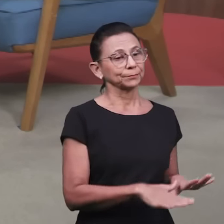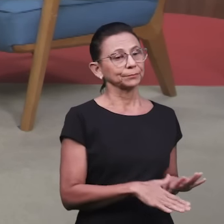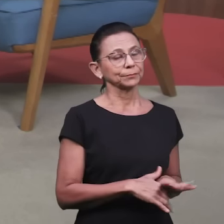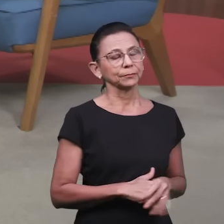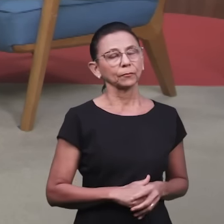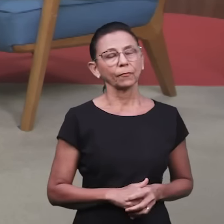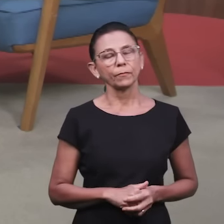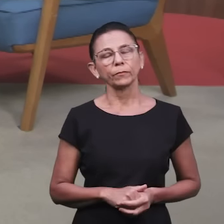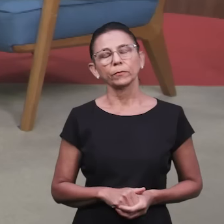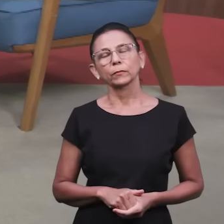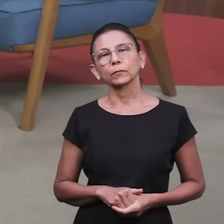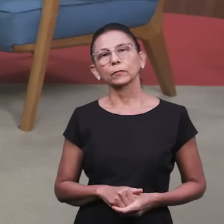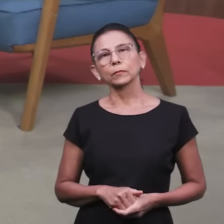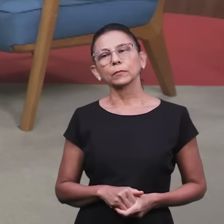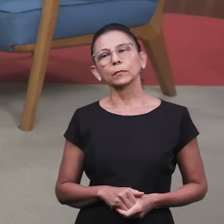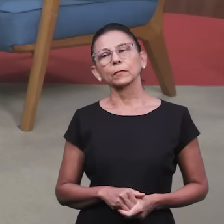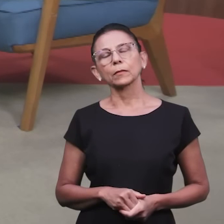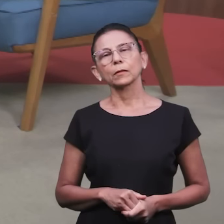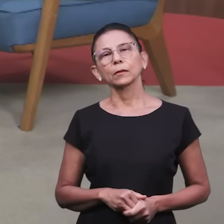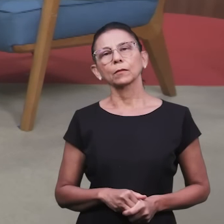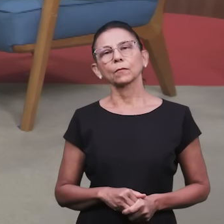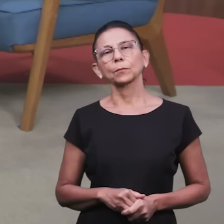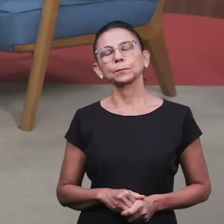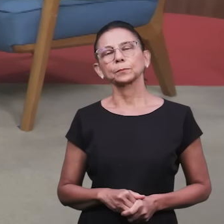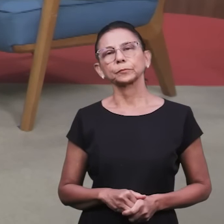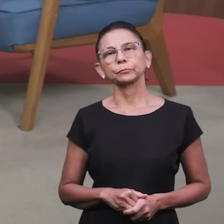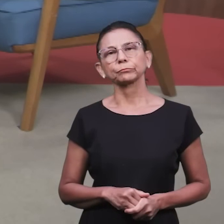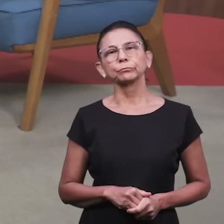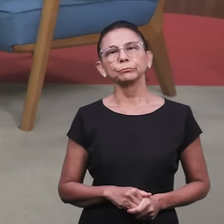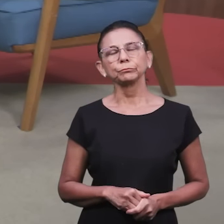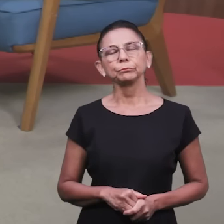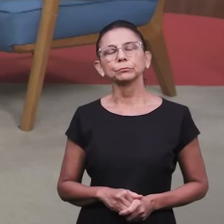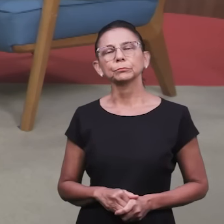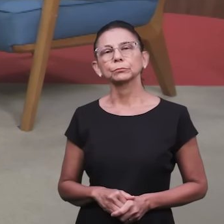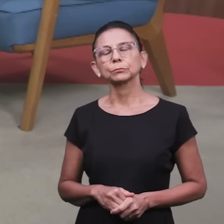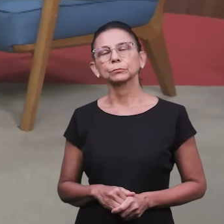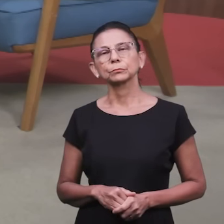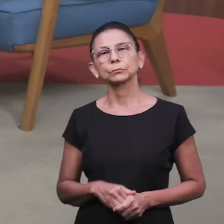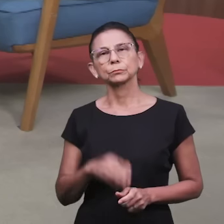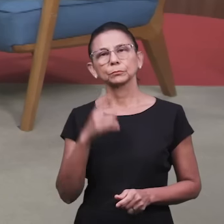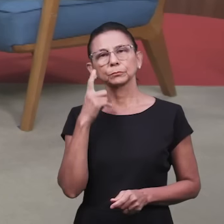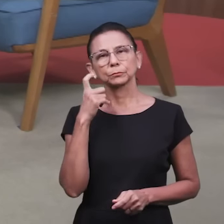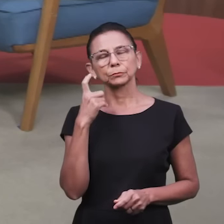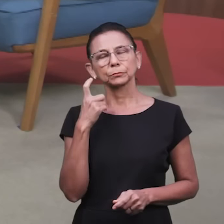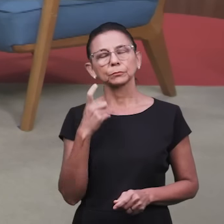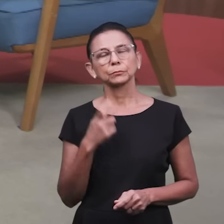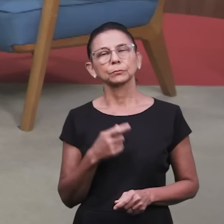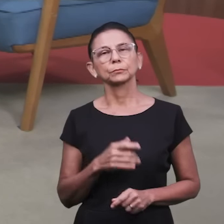É interessante, antes de nós caminharmos aqui para a palavra final,